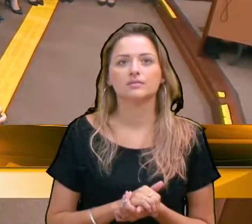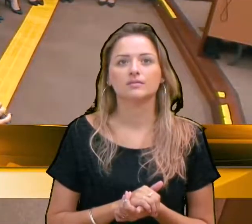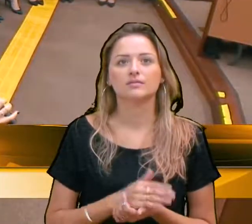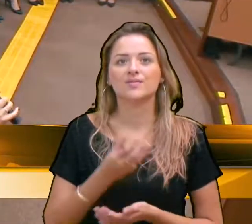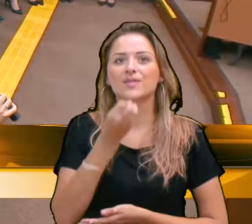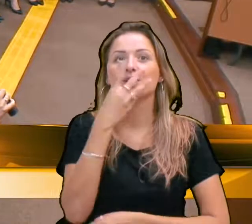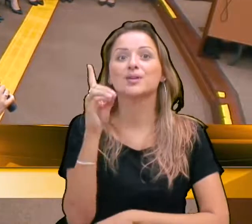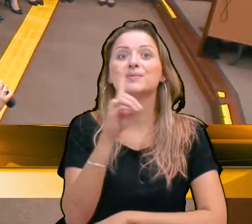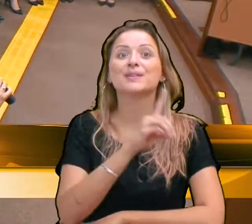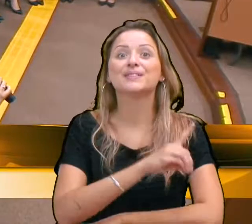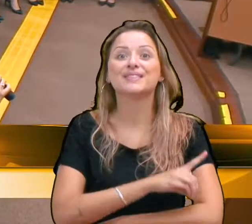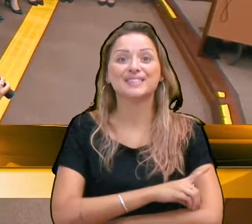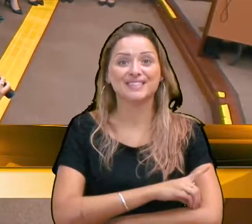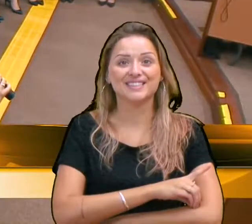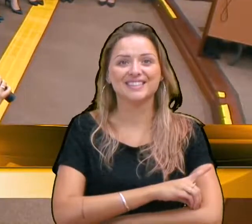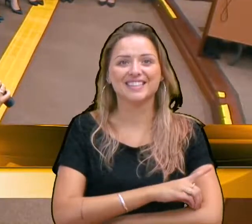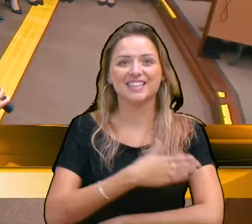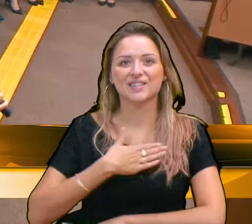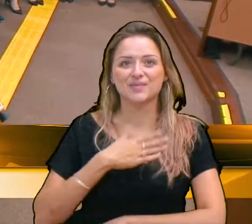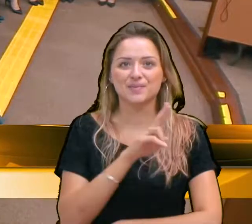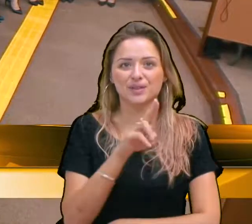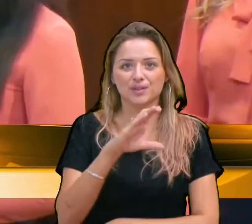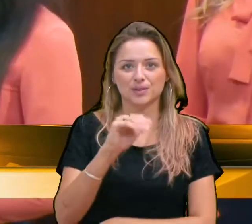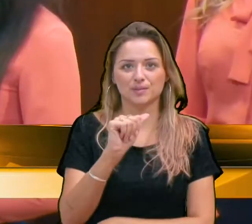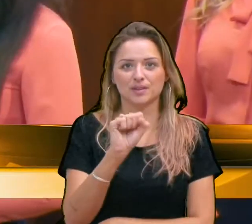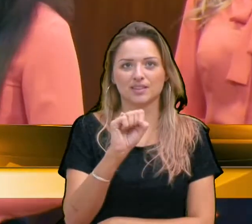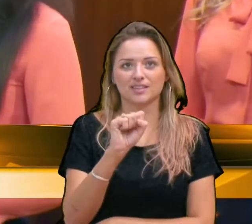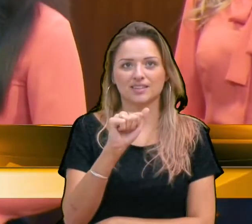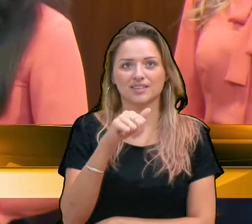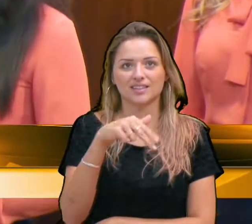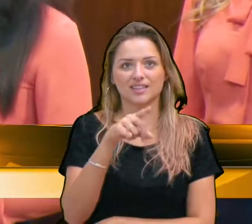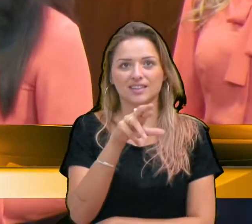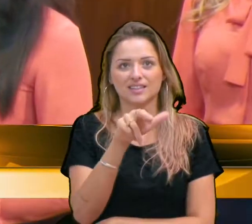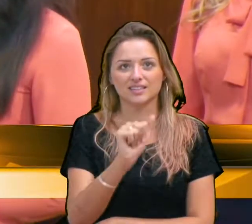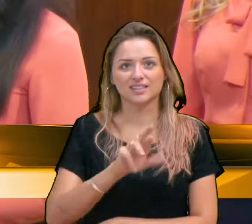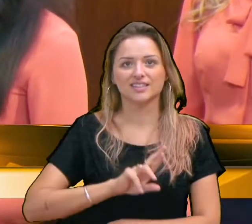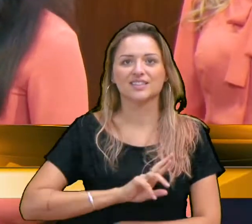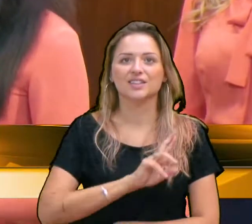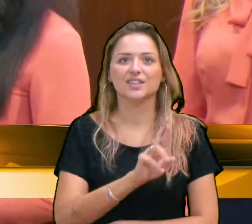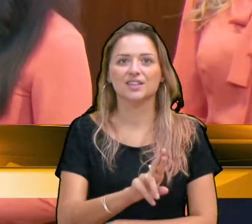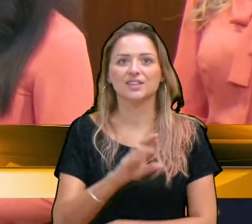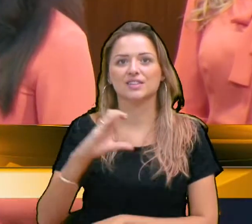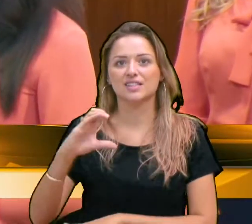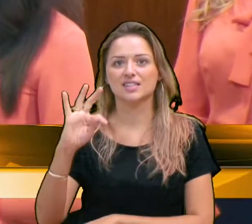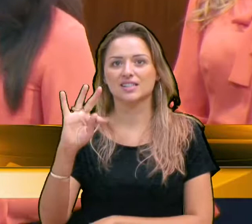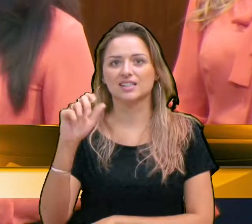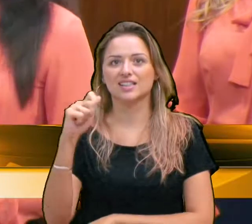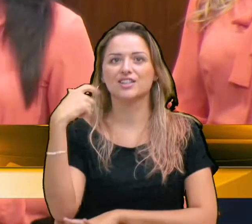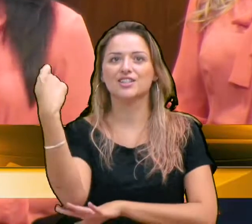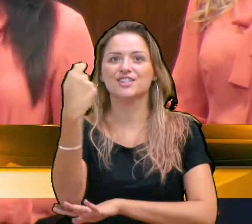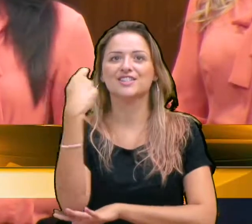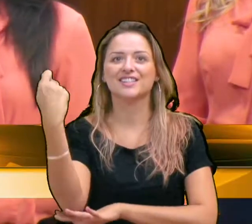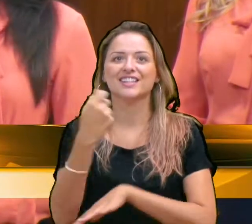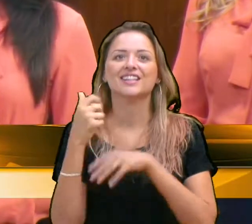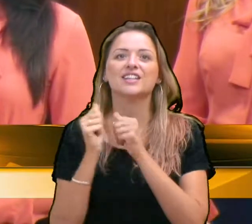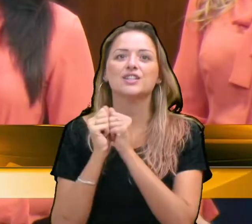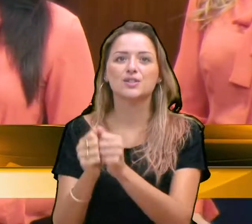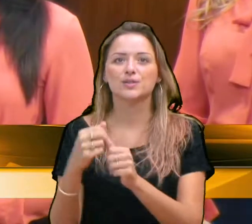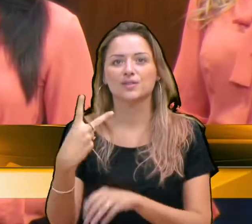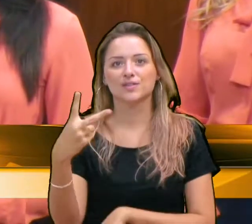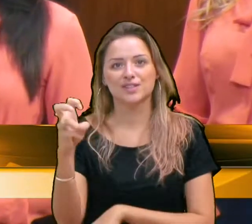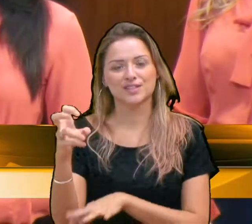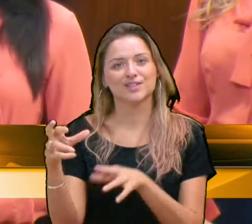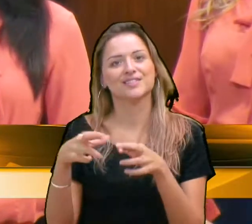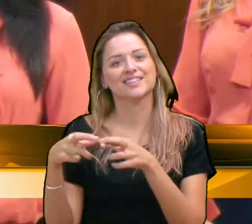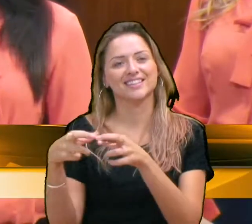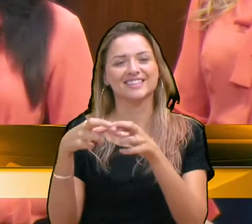Bom dia a todos. Meu nome é Cassandra Leal Rodrigues e represento o CTG Herdeiros da Tradição juntamente com a 25ª